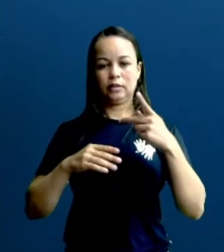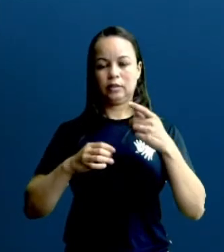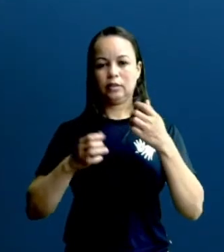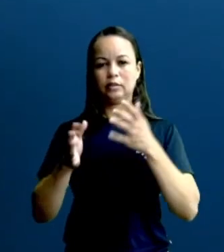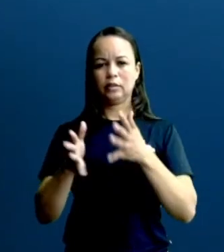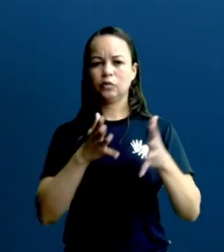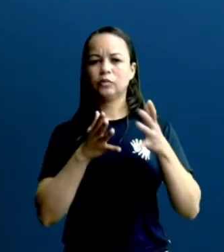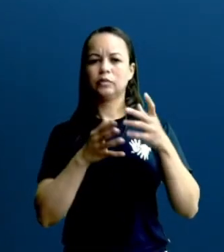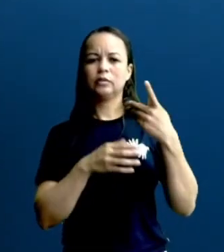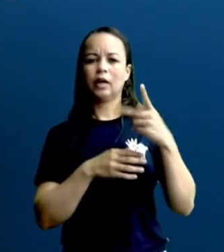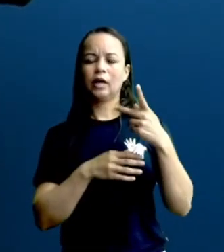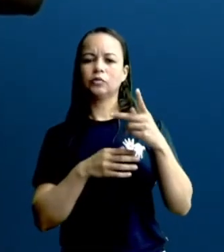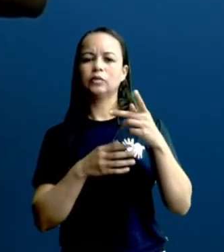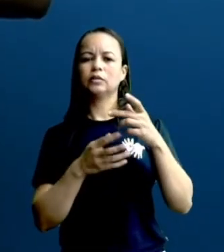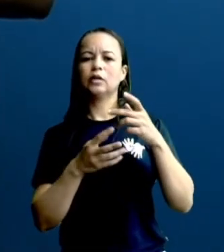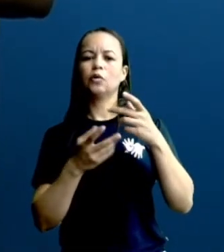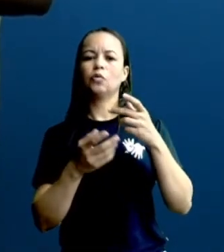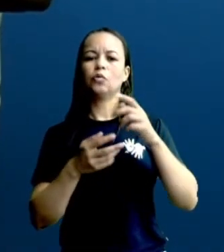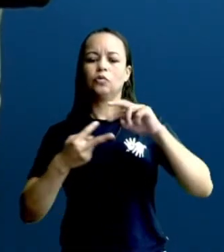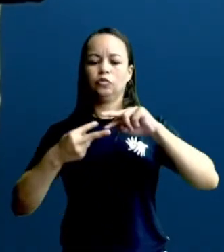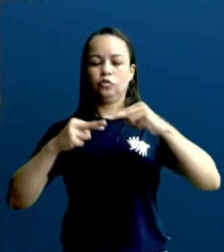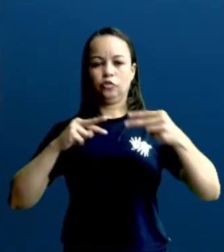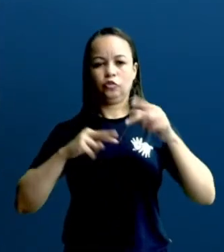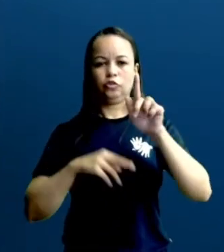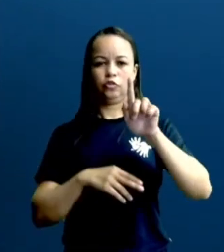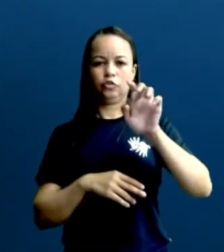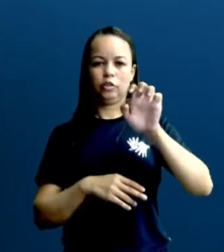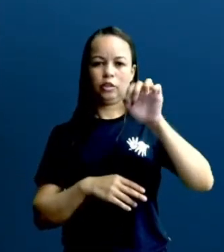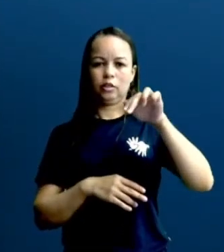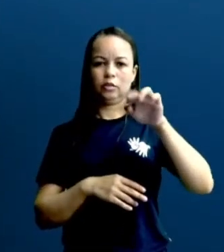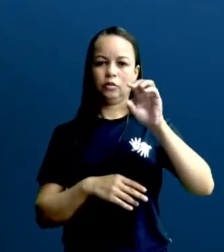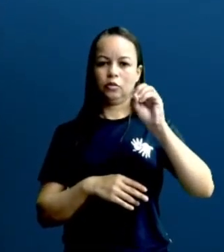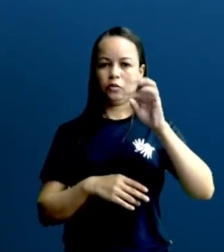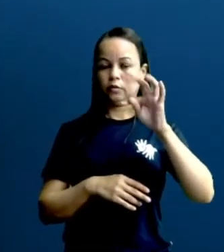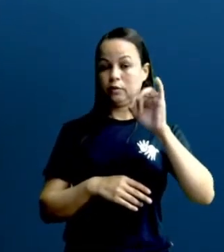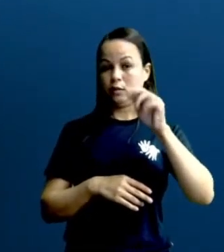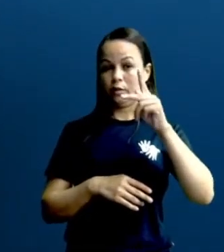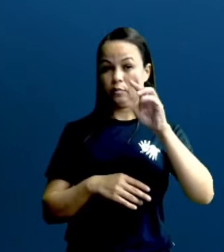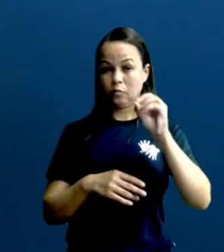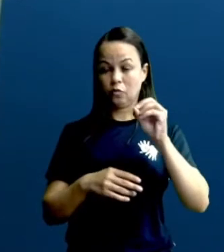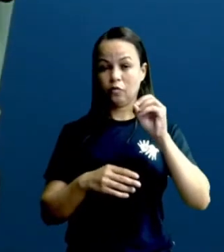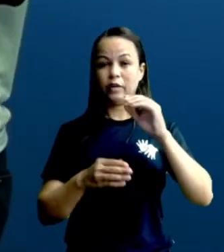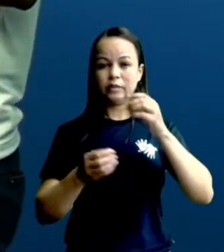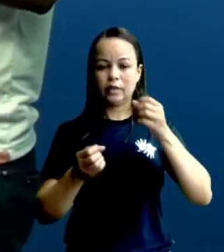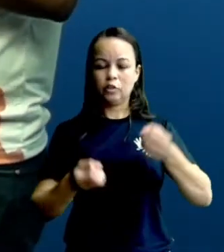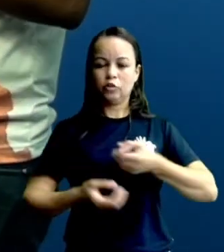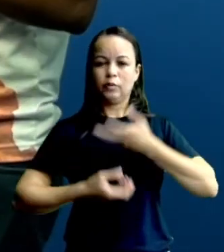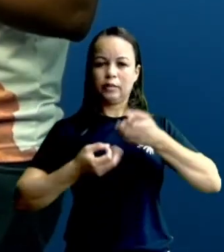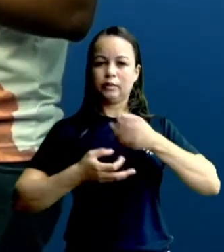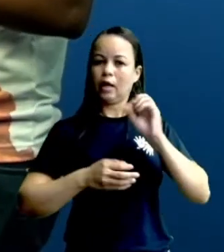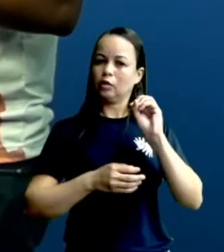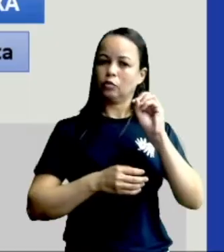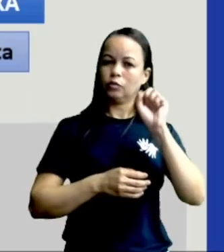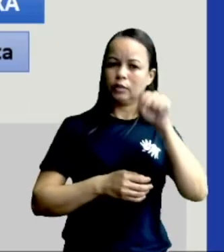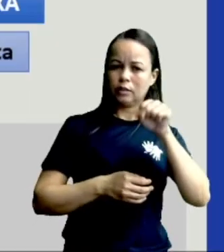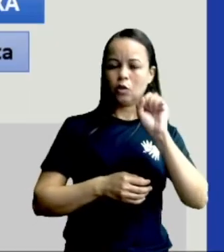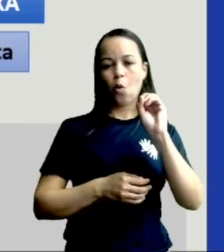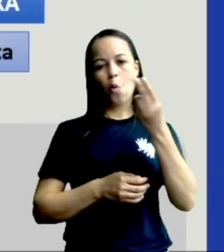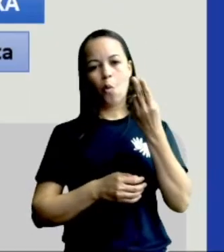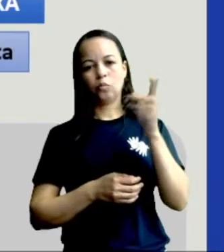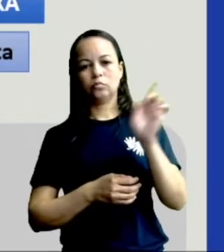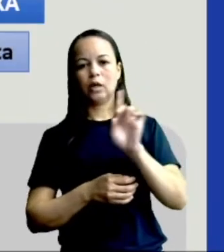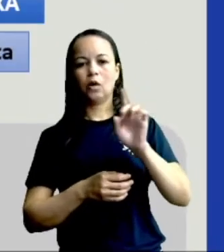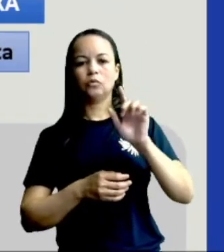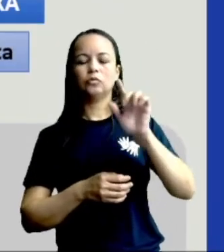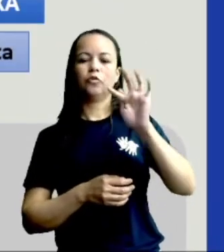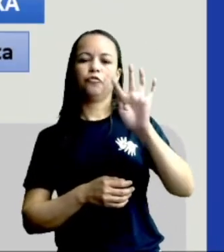externamente, o que está no seu genótipo vai ser expressado ou não no seu fenótipo. Olha só aqui na imagem, eu tenho